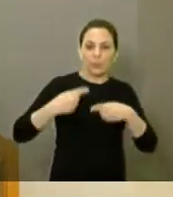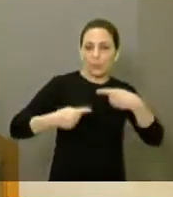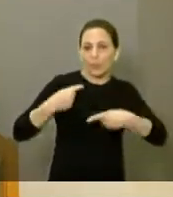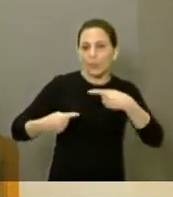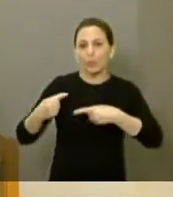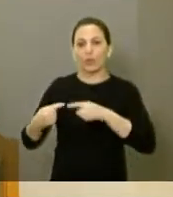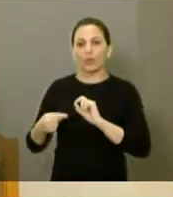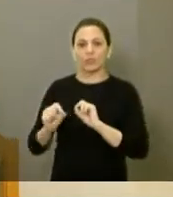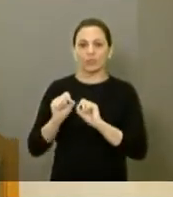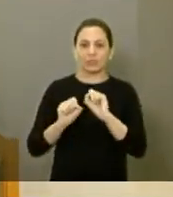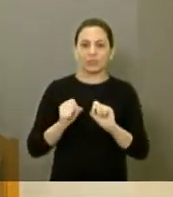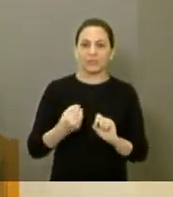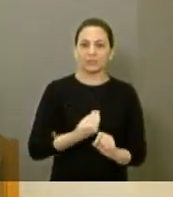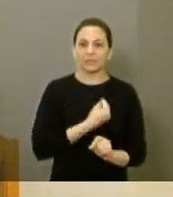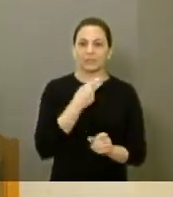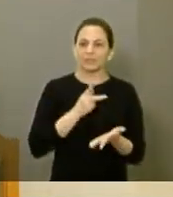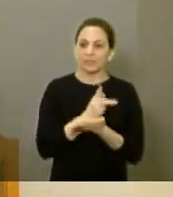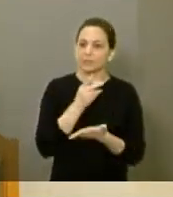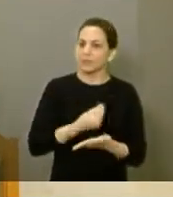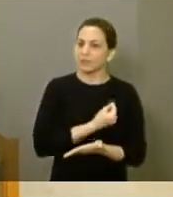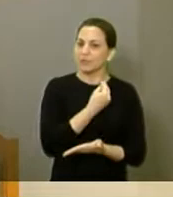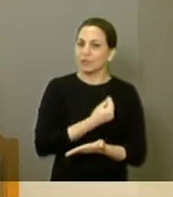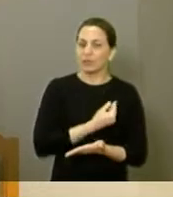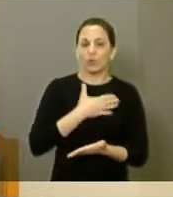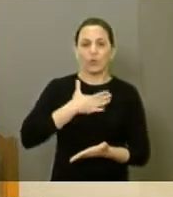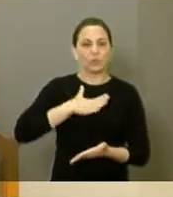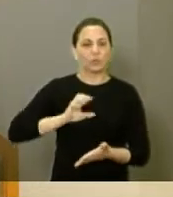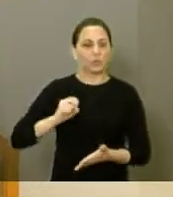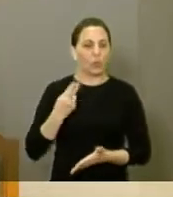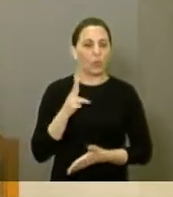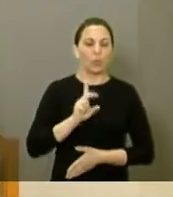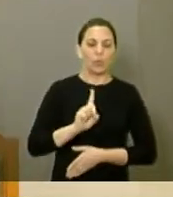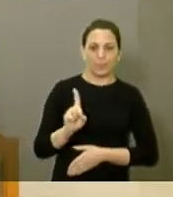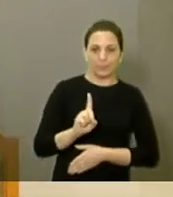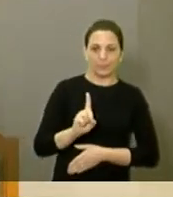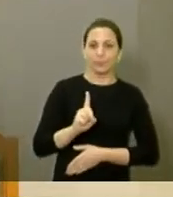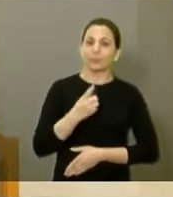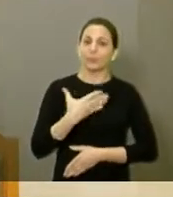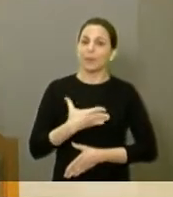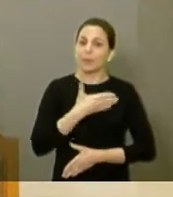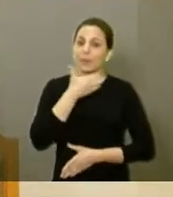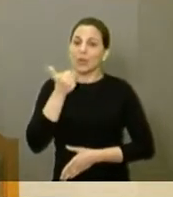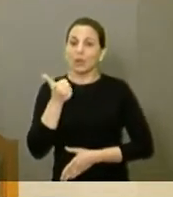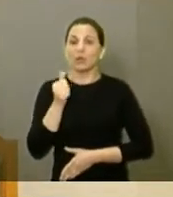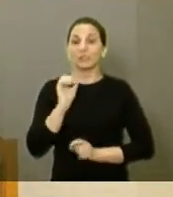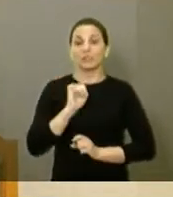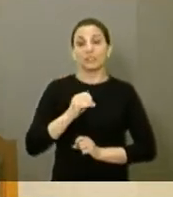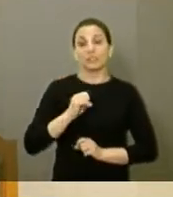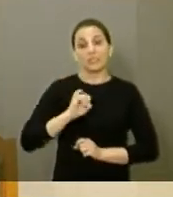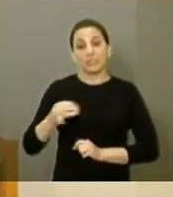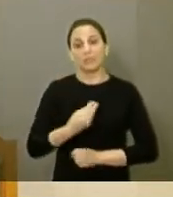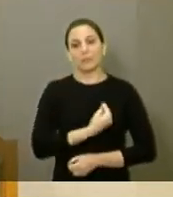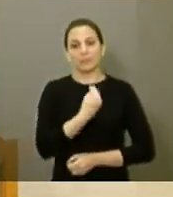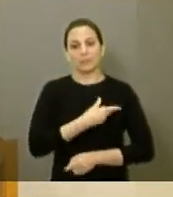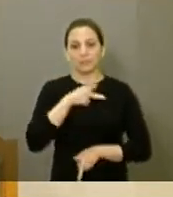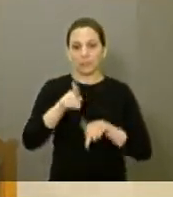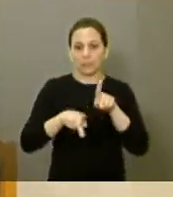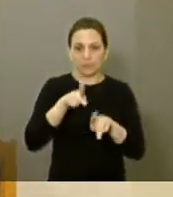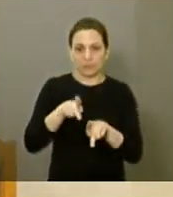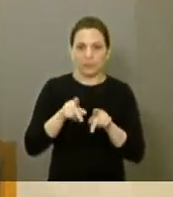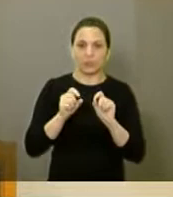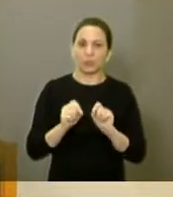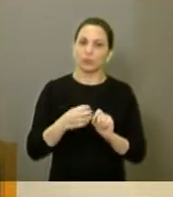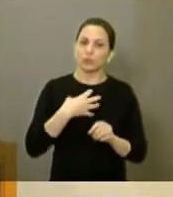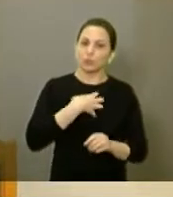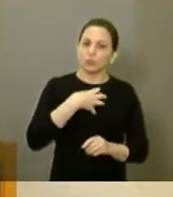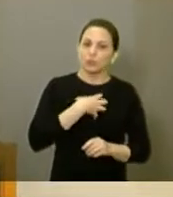estar presente na nossa vida a gente gostando ou não só melhora quando a gente participe então eu acho que isso é um elemento